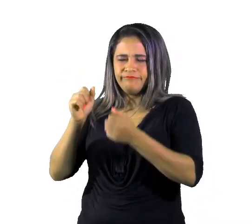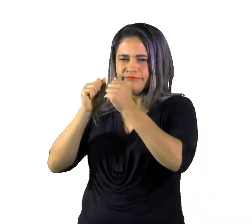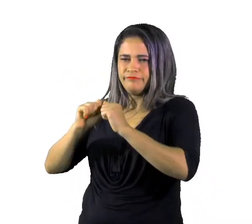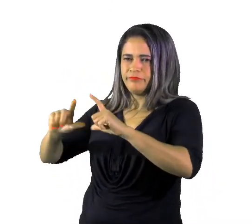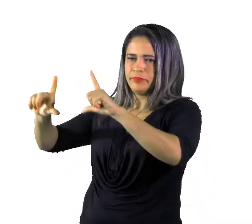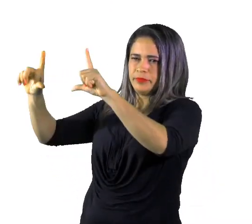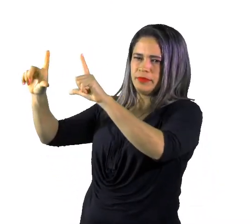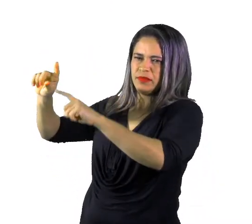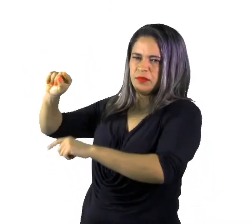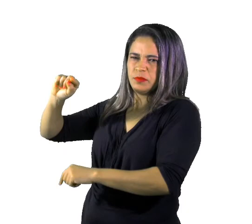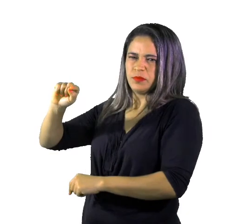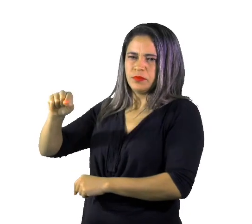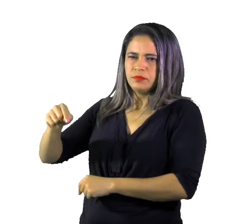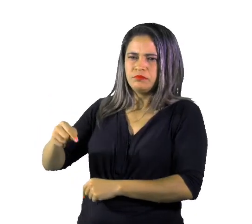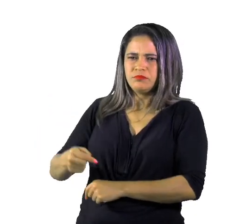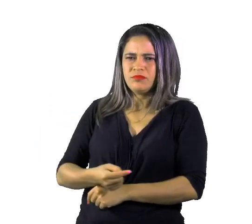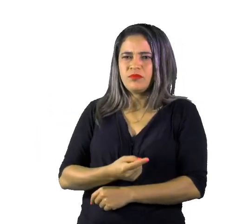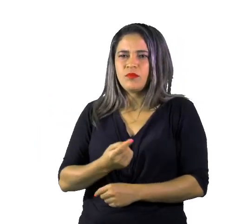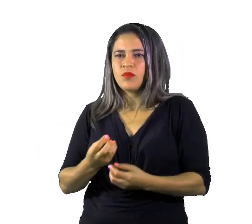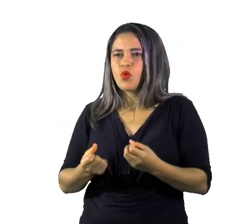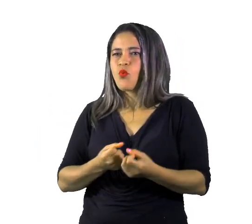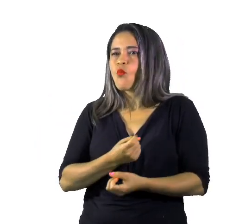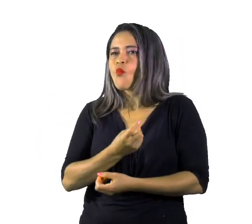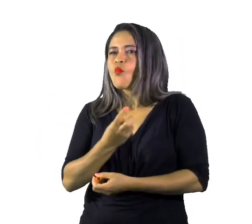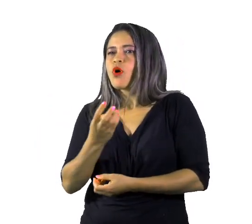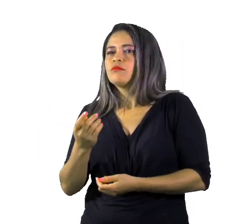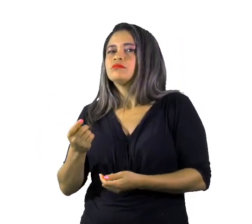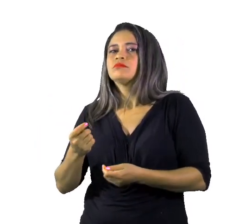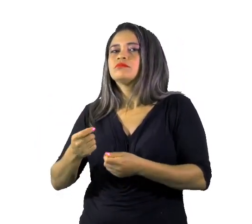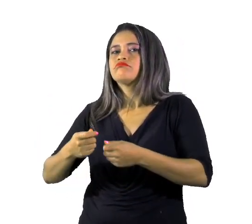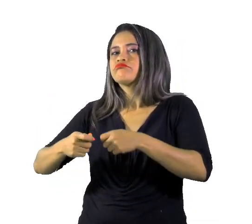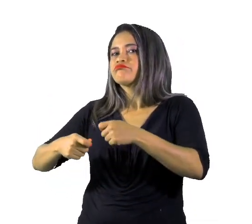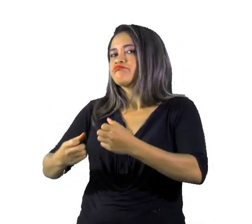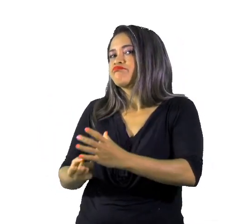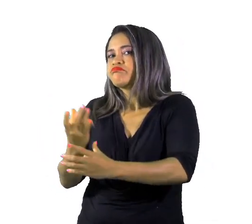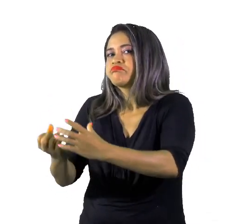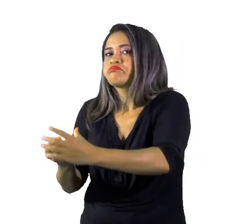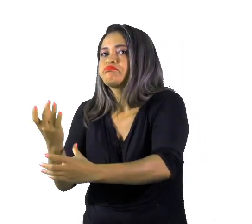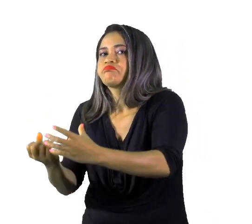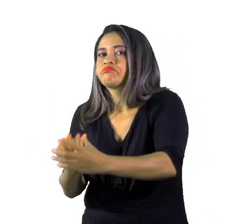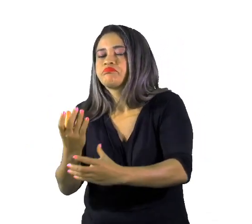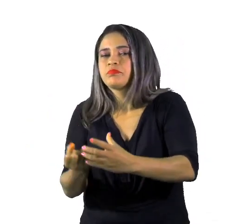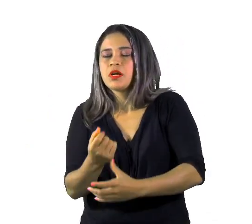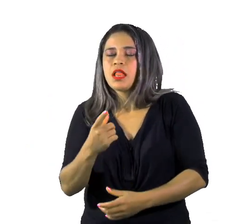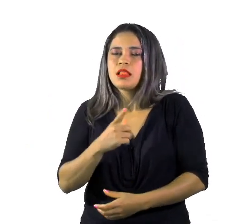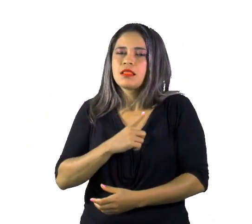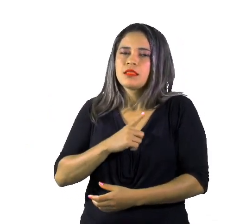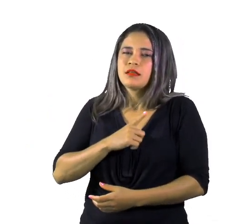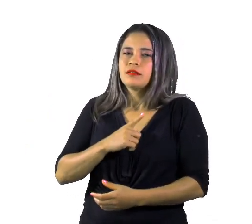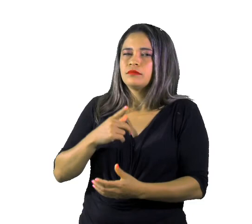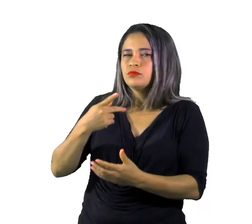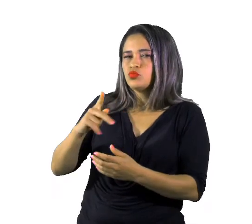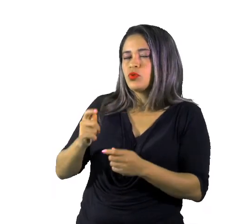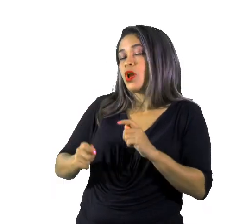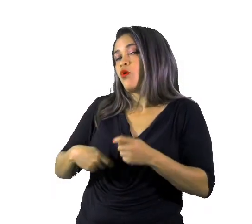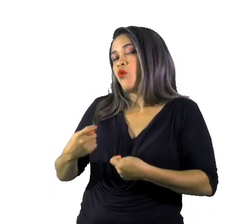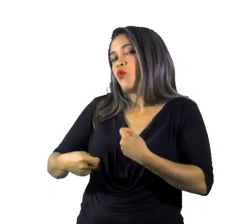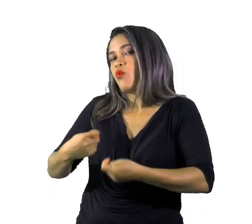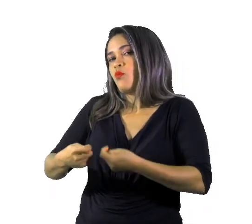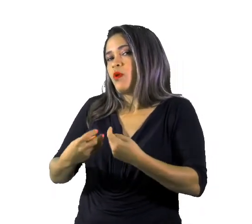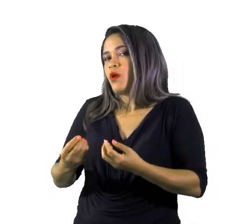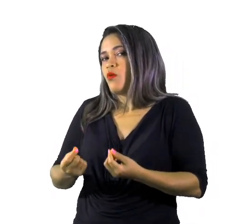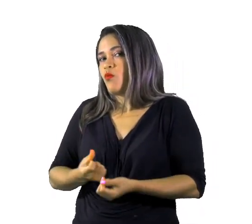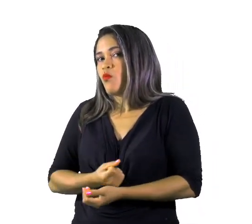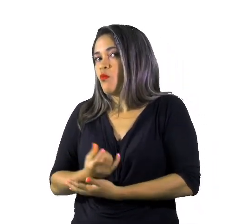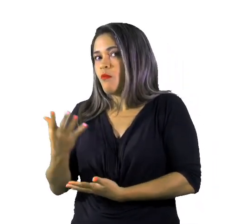dólares, quanto cada um país produziu, quanto cada um país teve na sua economia. Claro,